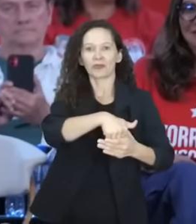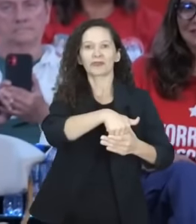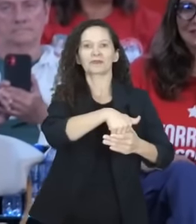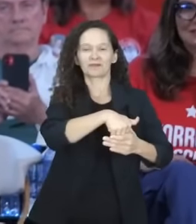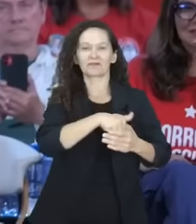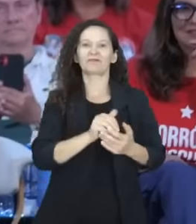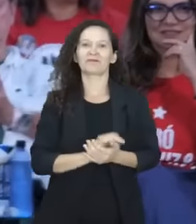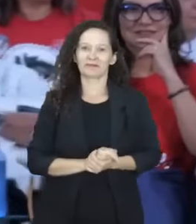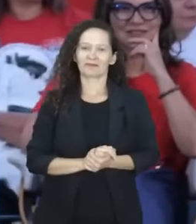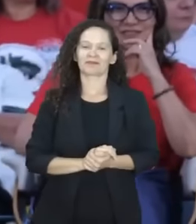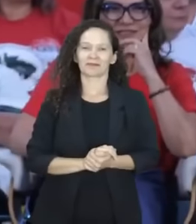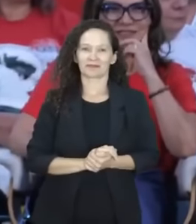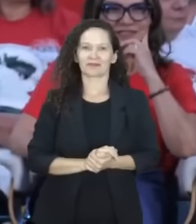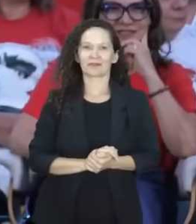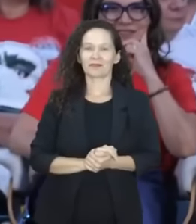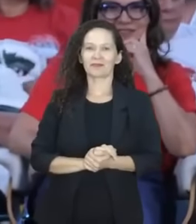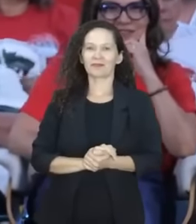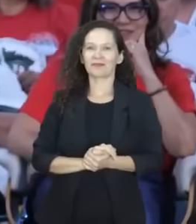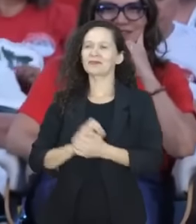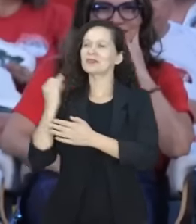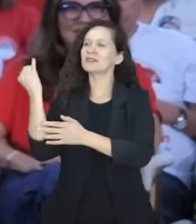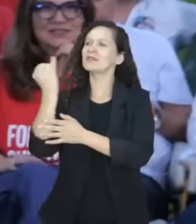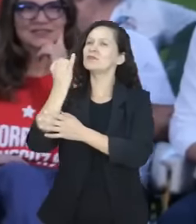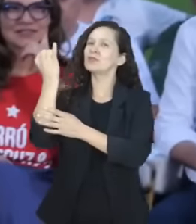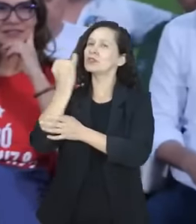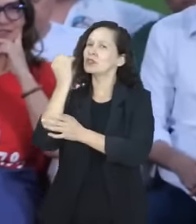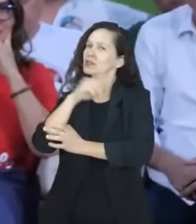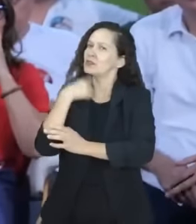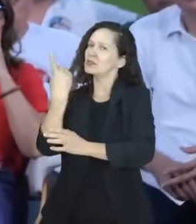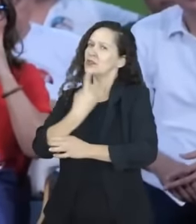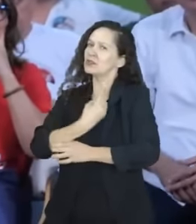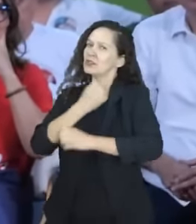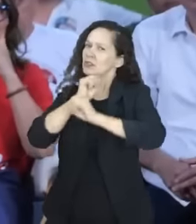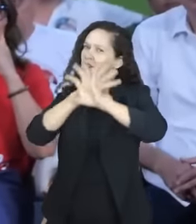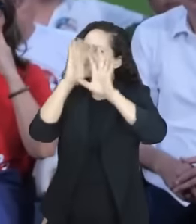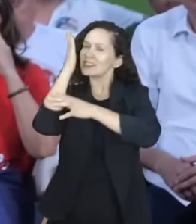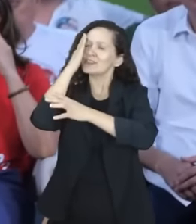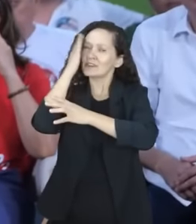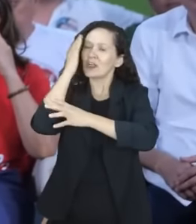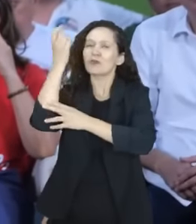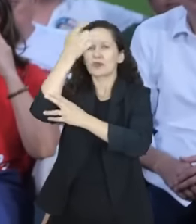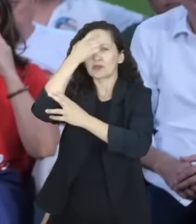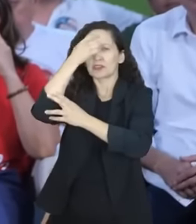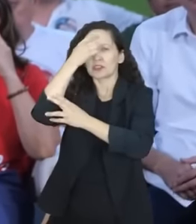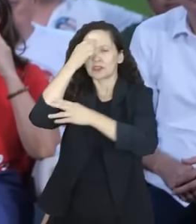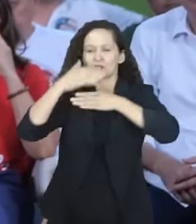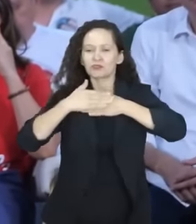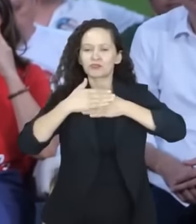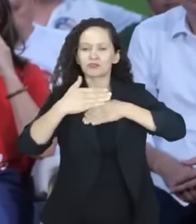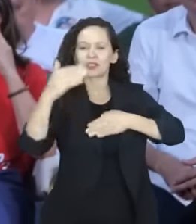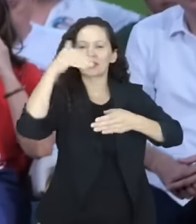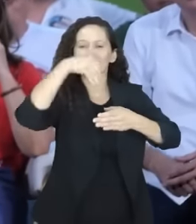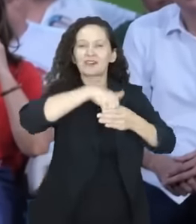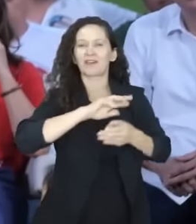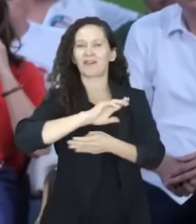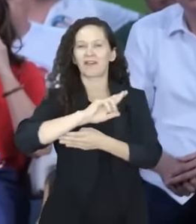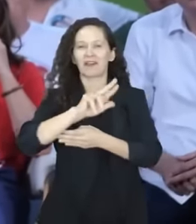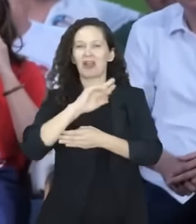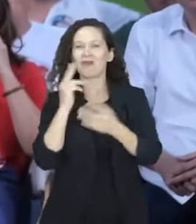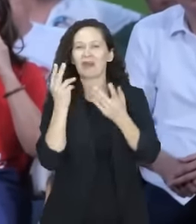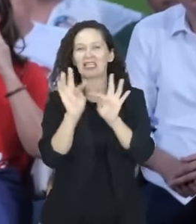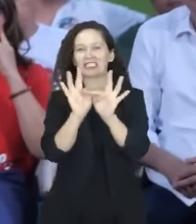É importante que a gente tenha clareza que esta eleição não é uma eleição comum. Esta